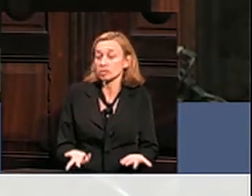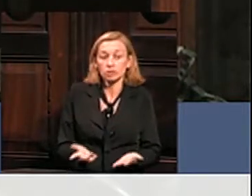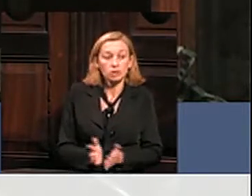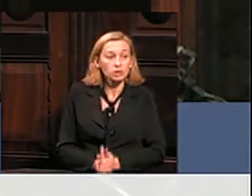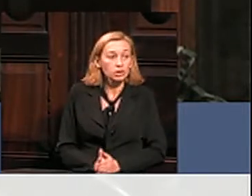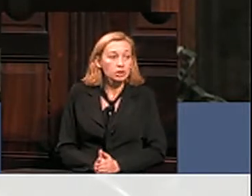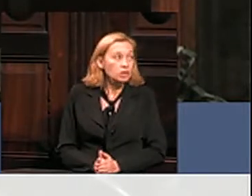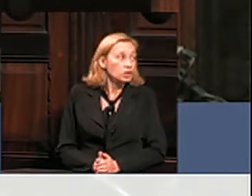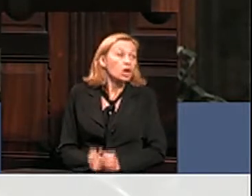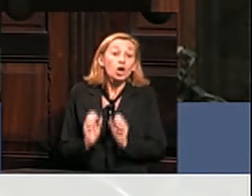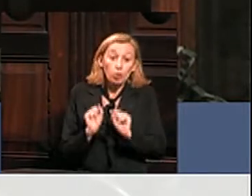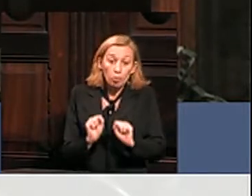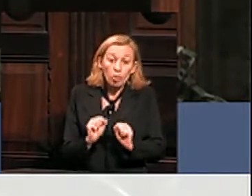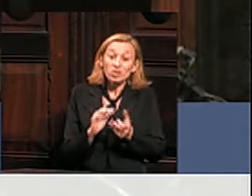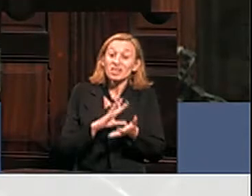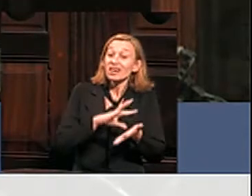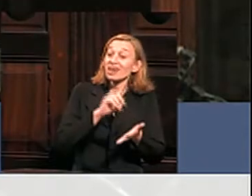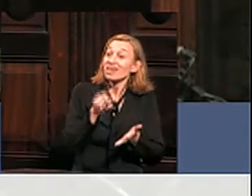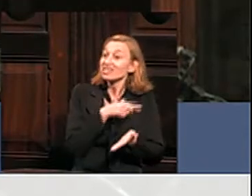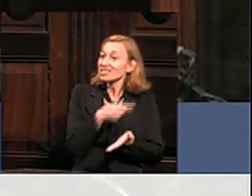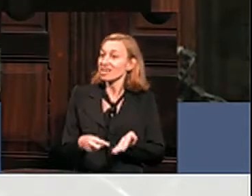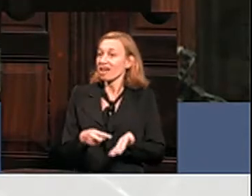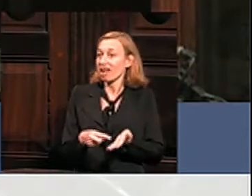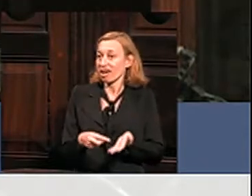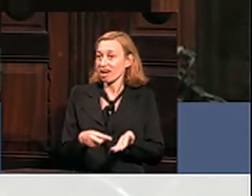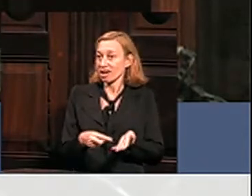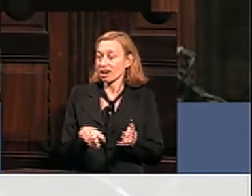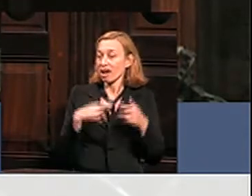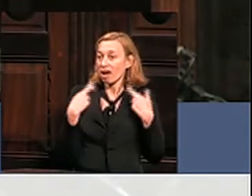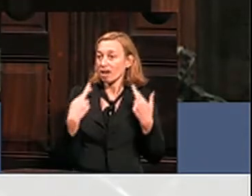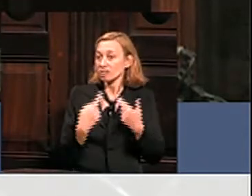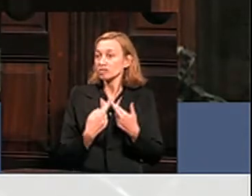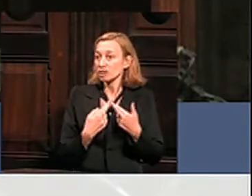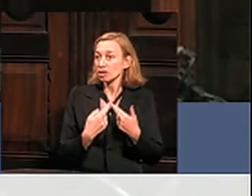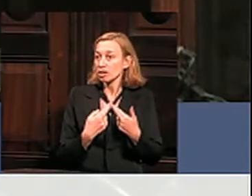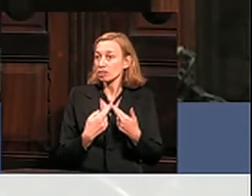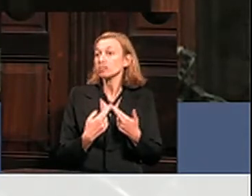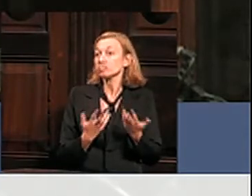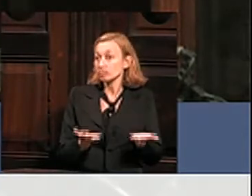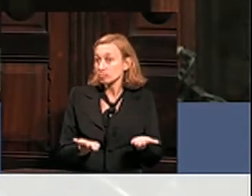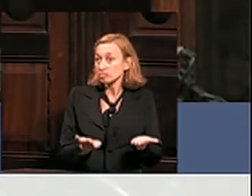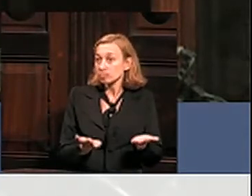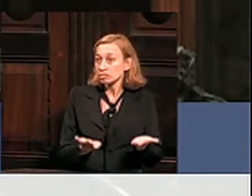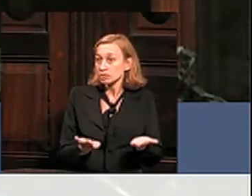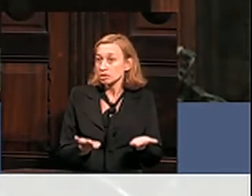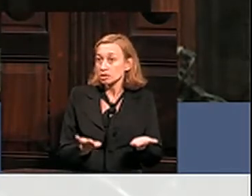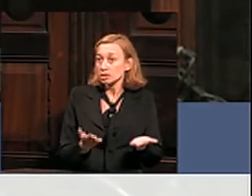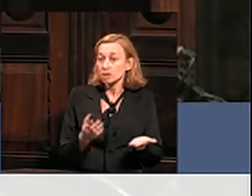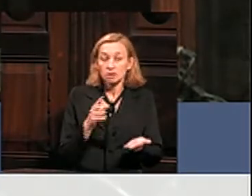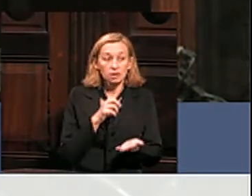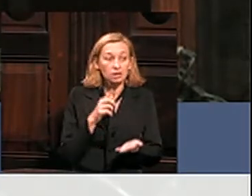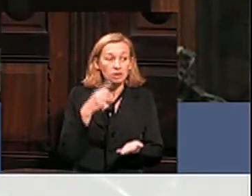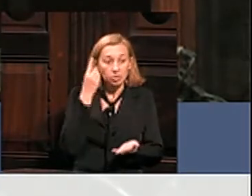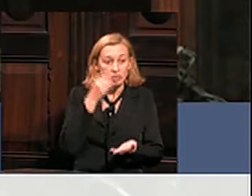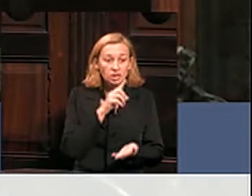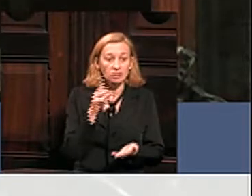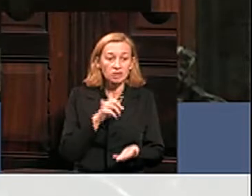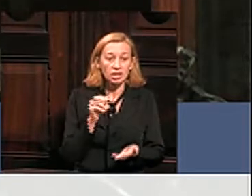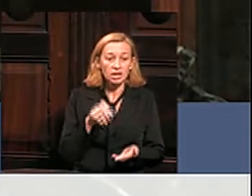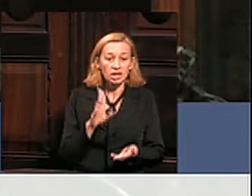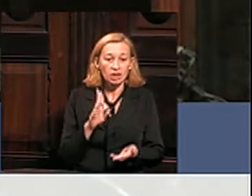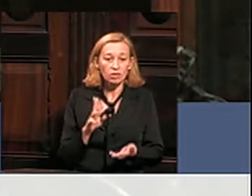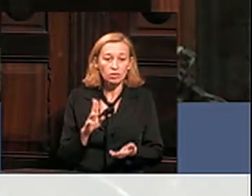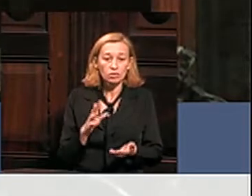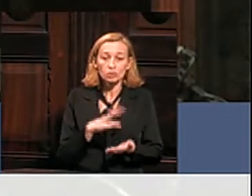Que eu possa suspender a sessão por 2 minutos. Ou que o deputado Zaqueu... Meu querido, presidente,